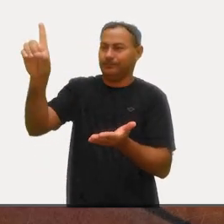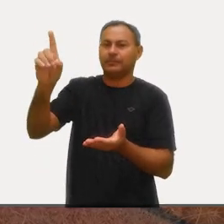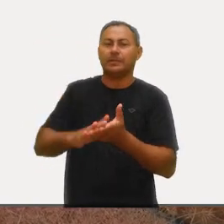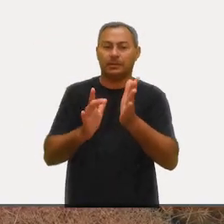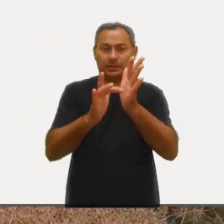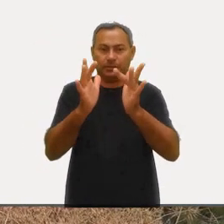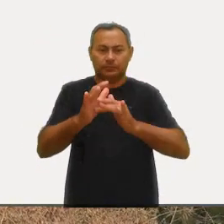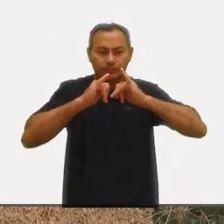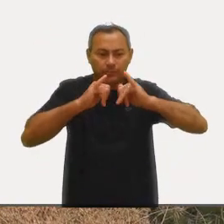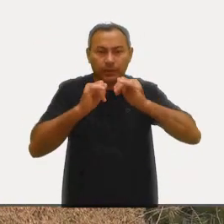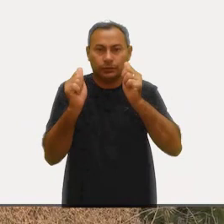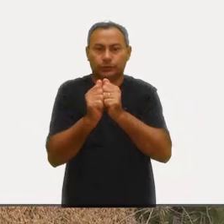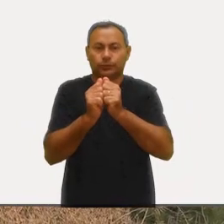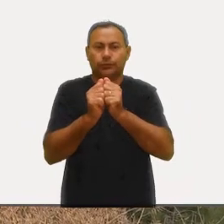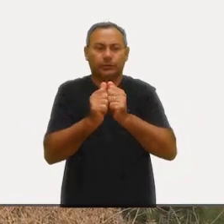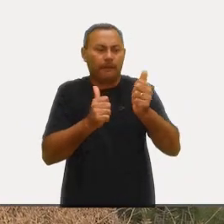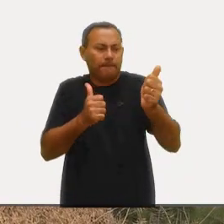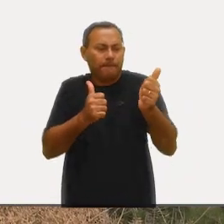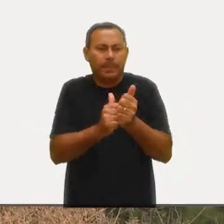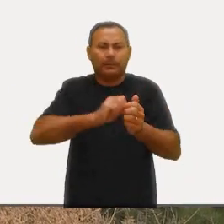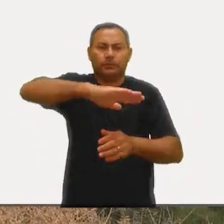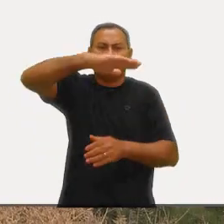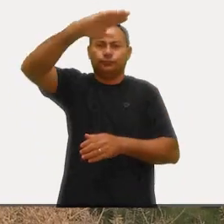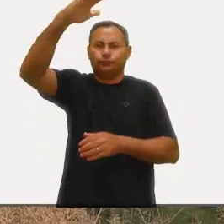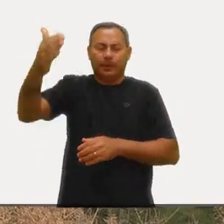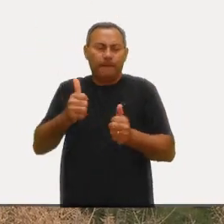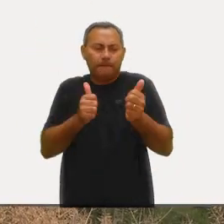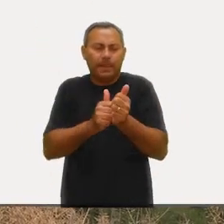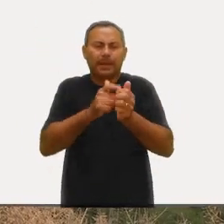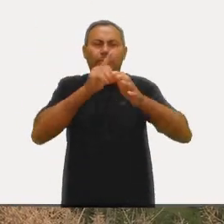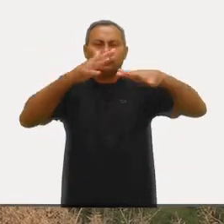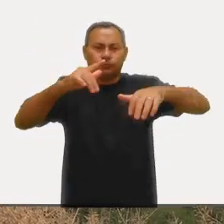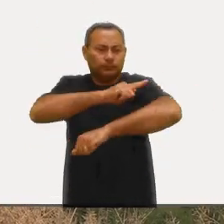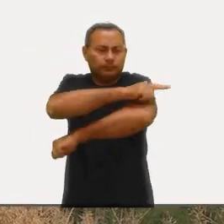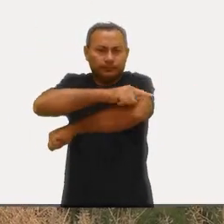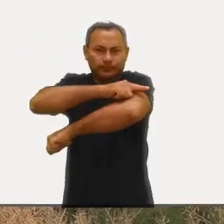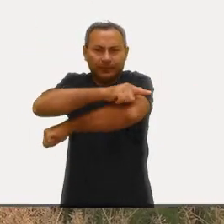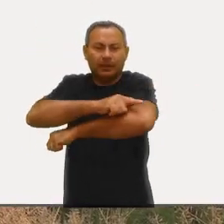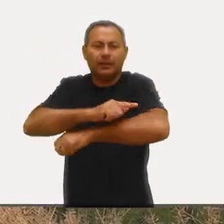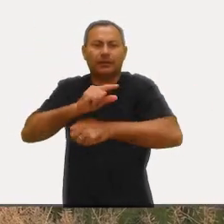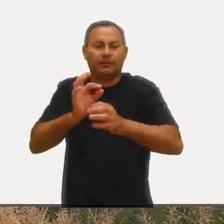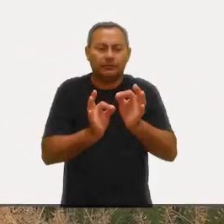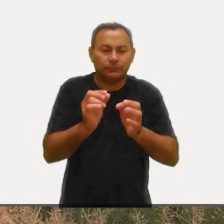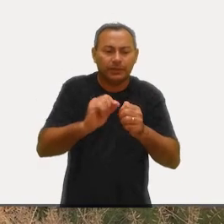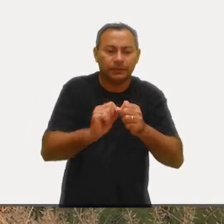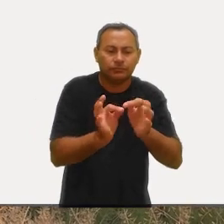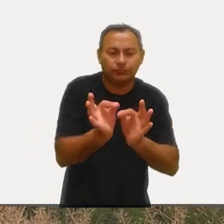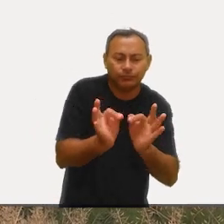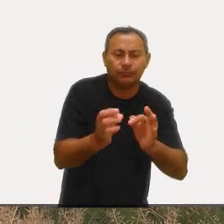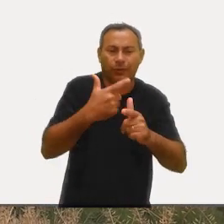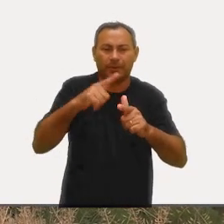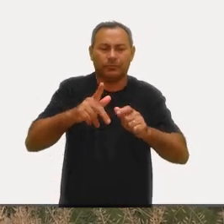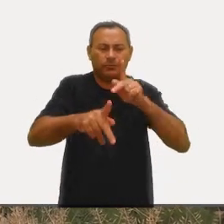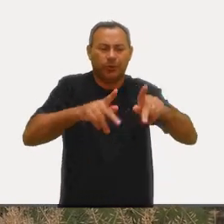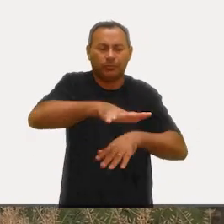Sagrada. Jesus tinha pregado junto ao pé da montanha, às margens do Mar da Galileia, e a fim de fazer algo pelos problemas das multidões